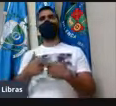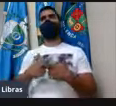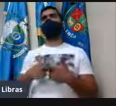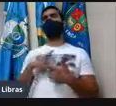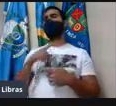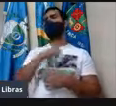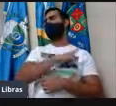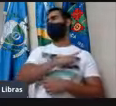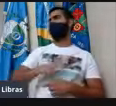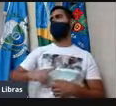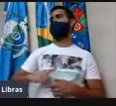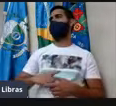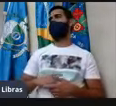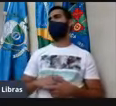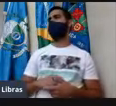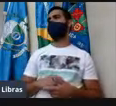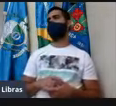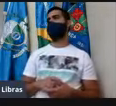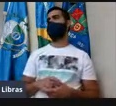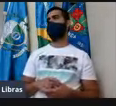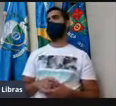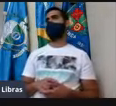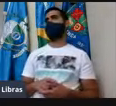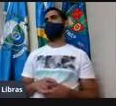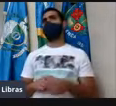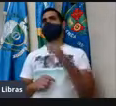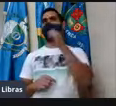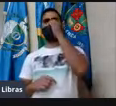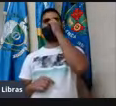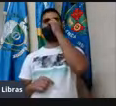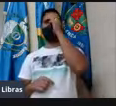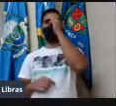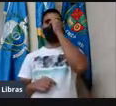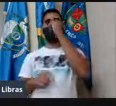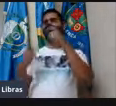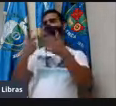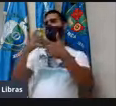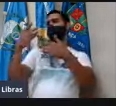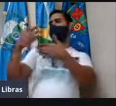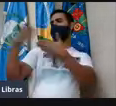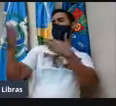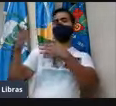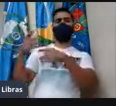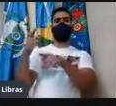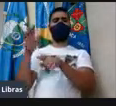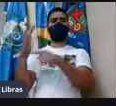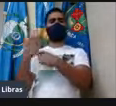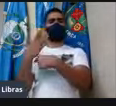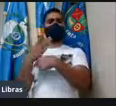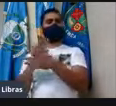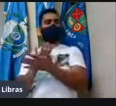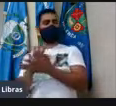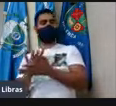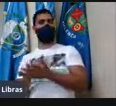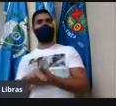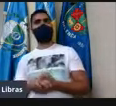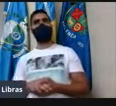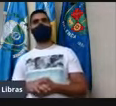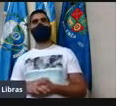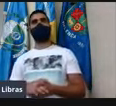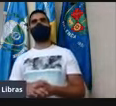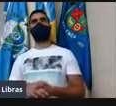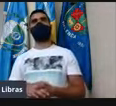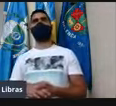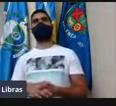muito machucado, por fatores externos que realmente não contribuíram para essa gestão, para que essa